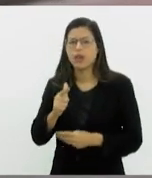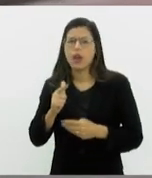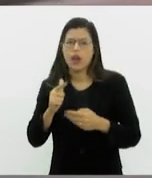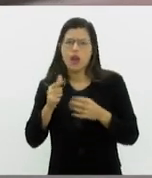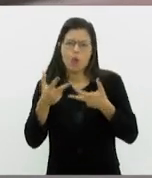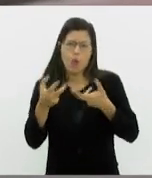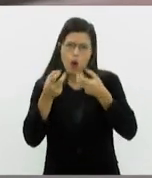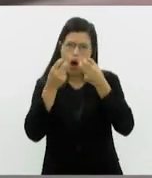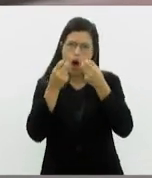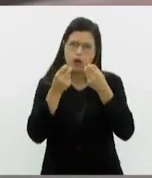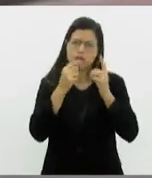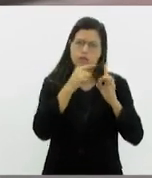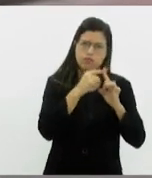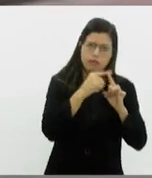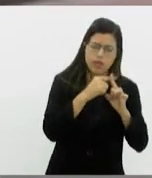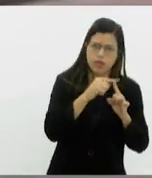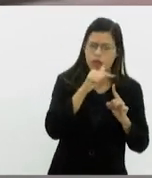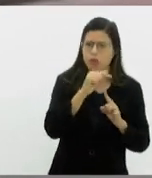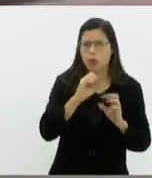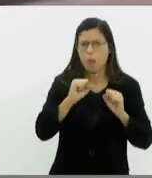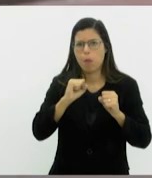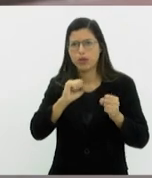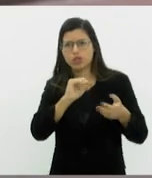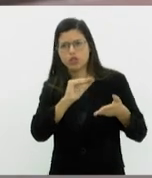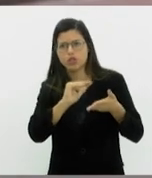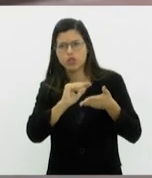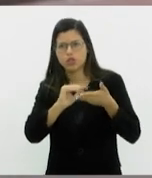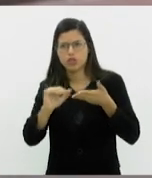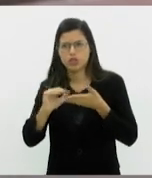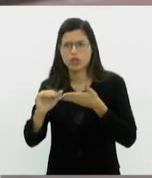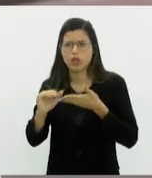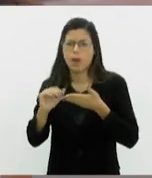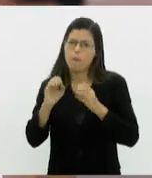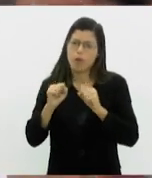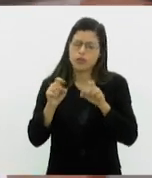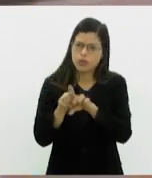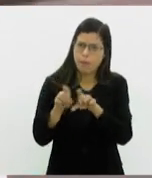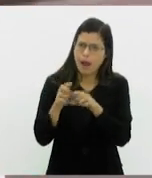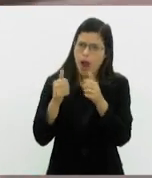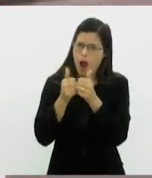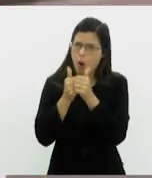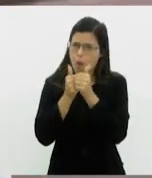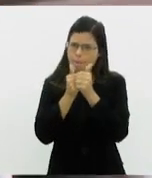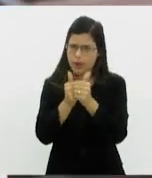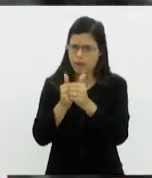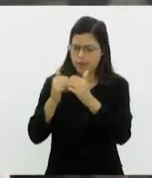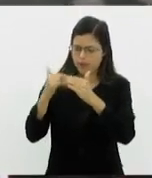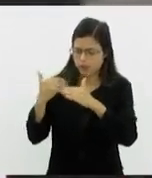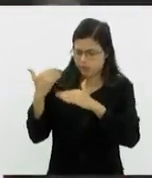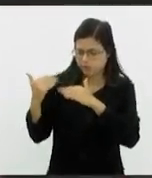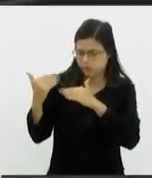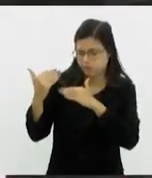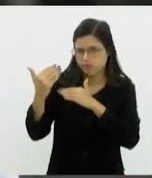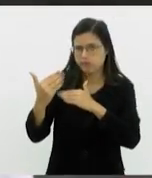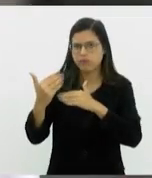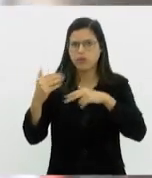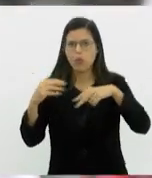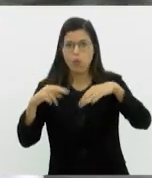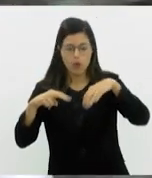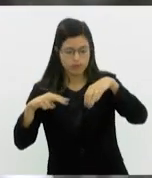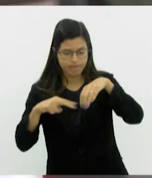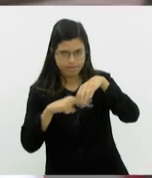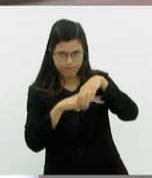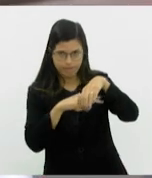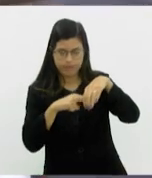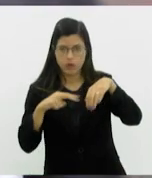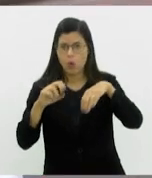em algumas partes do cérebro favoráveis, então você pode fazer um acompanhamento sequencial com ressonância magnética. Ou,